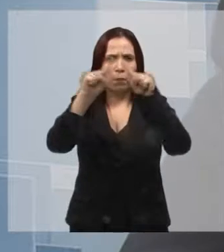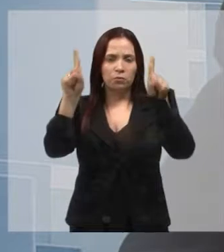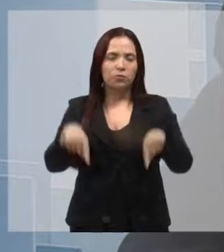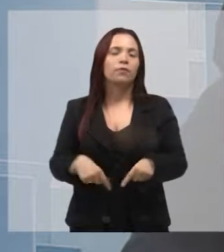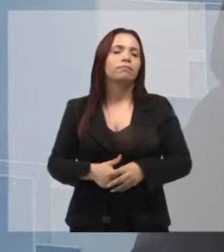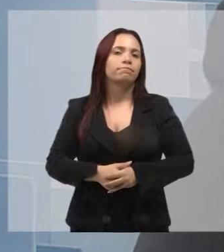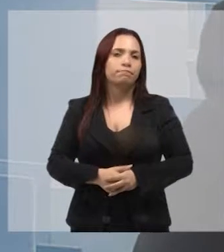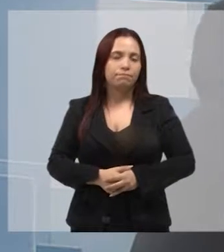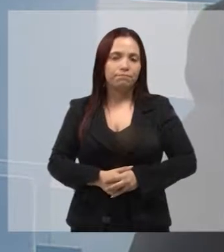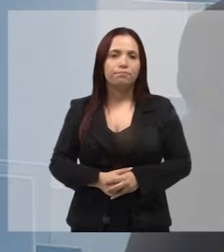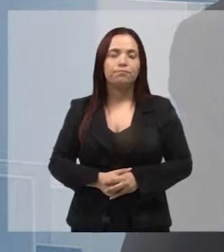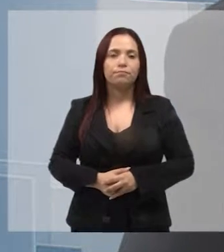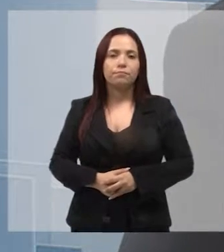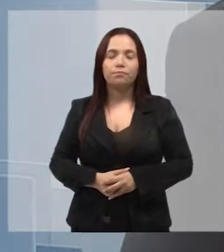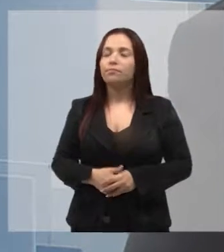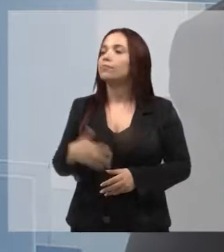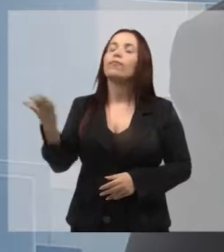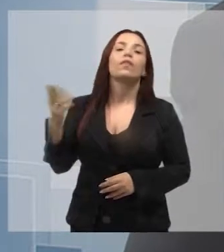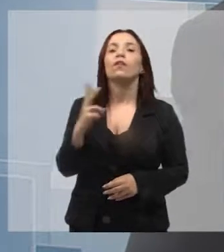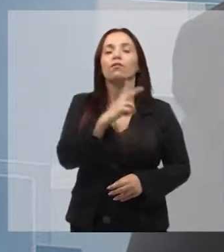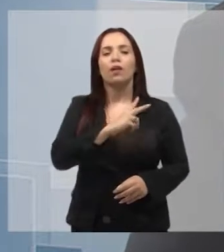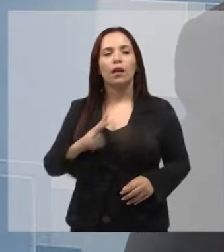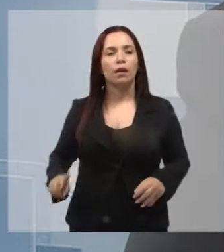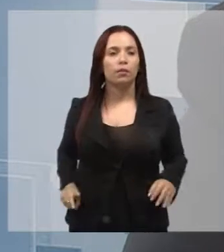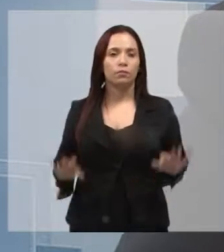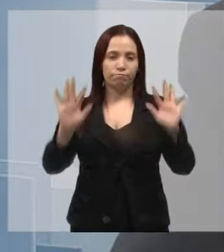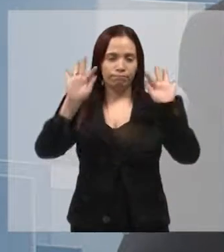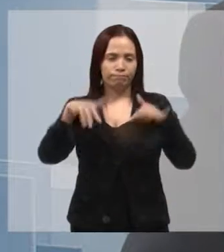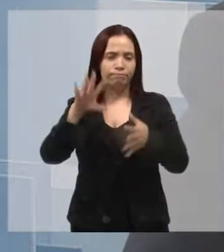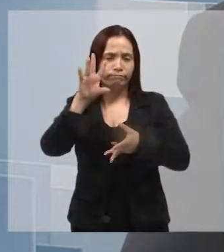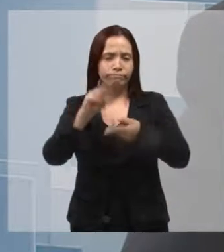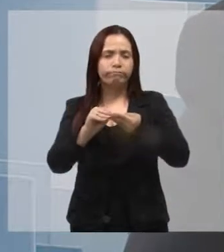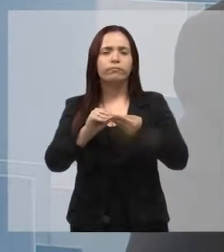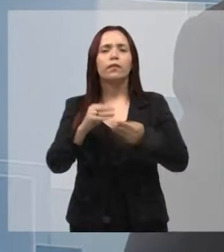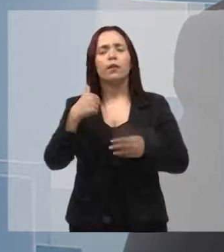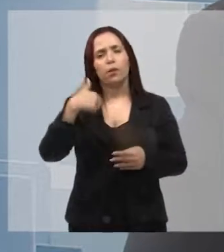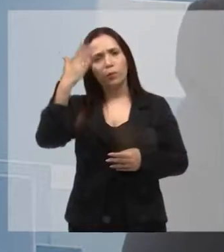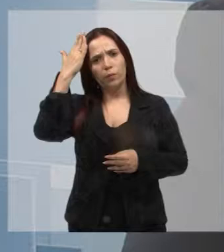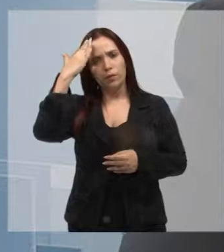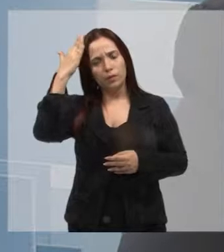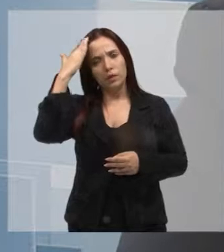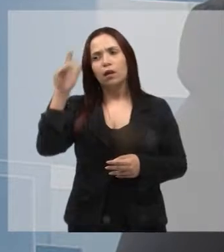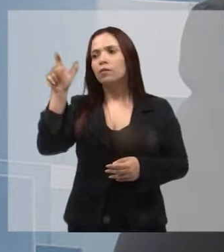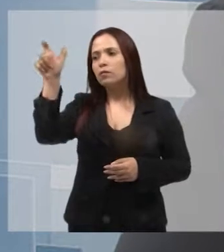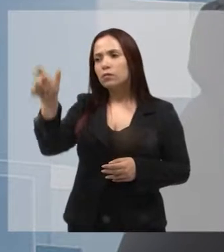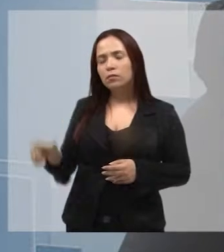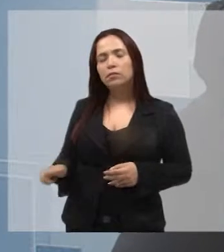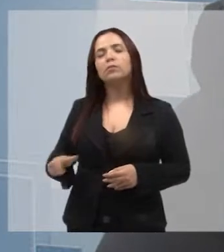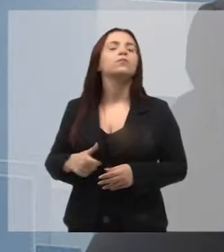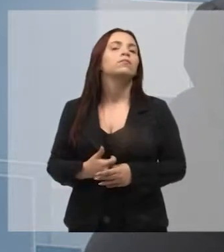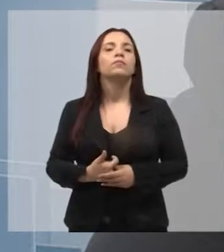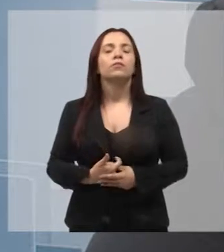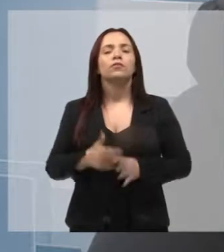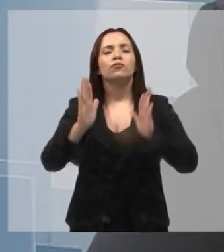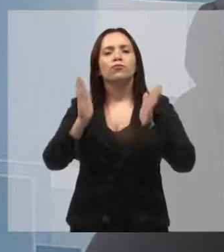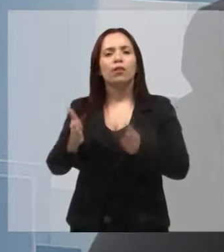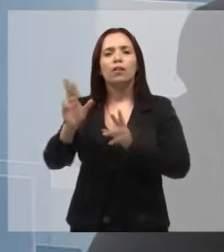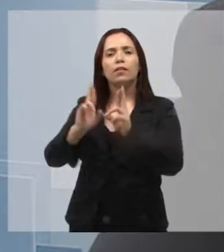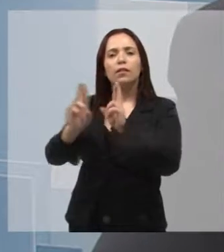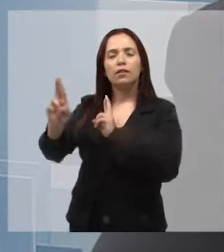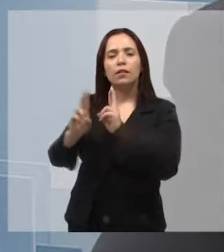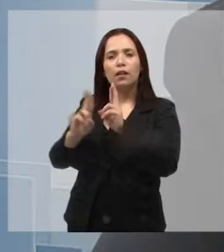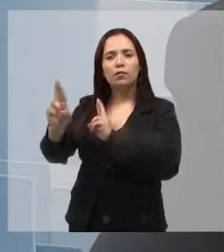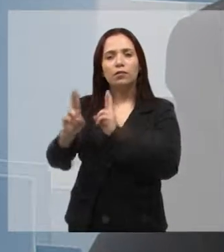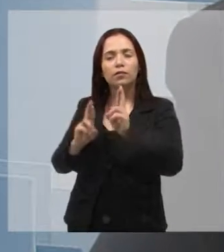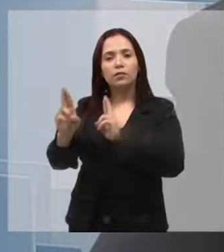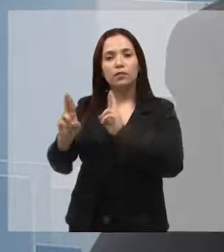Uma boa gente sabe disso. Vereador, para terminar, me diga uma coisa. Eu sei que o senhor foi decisivo. Eu lhe entrevistei aqui, faltando